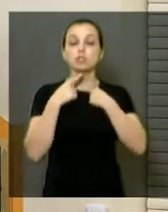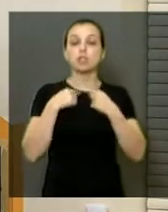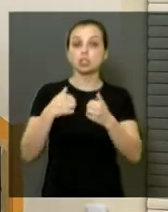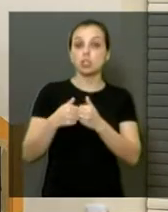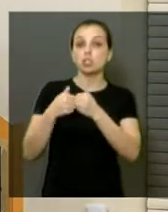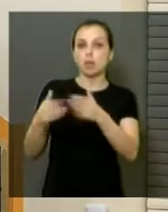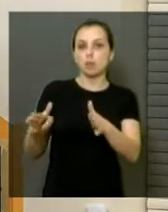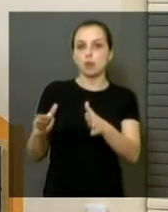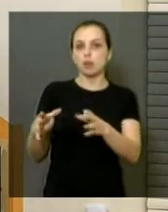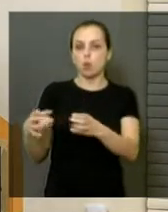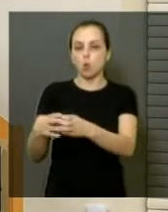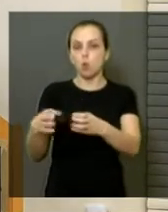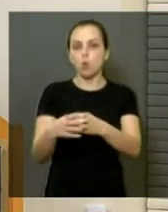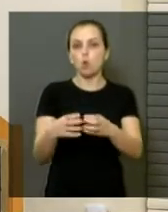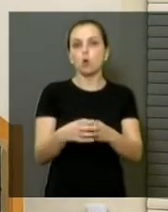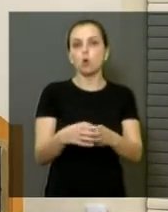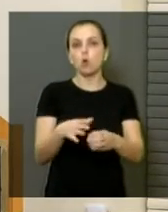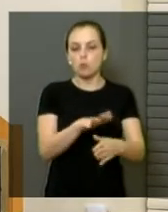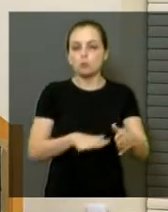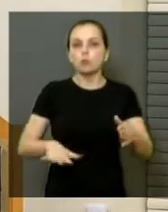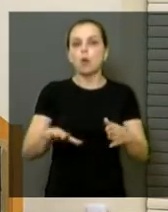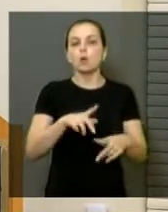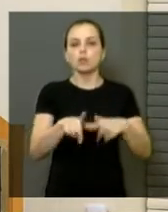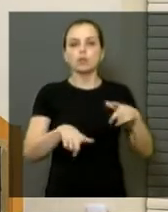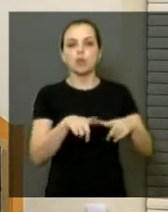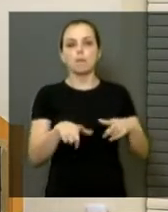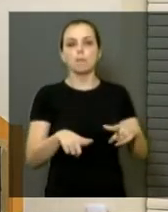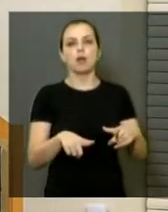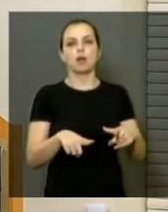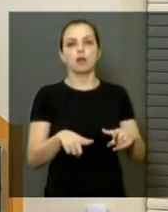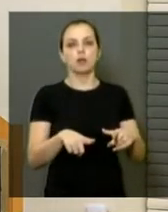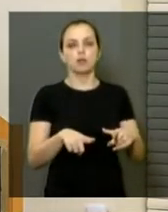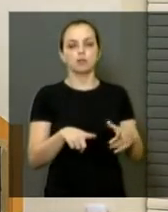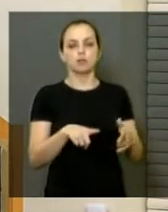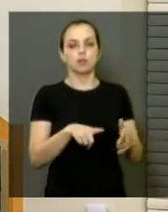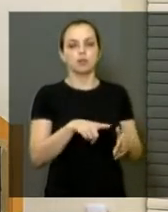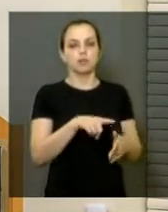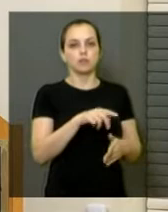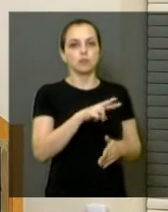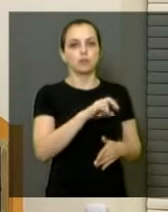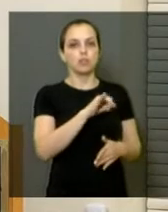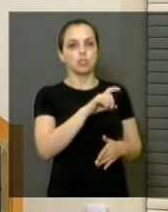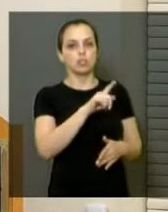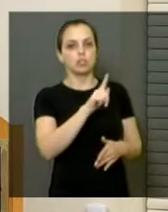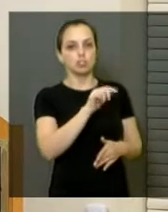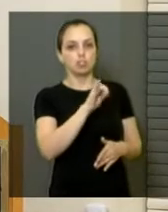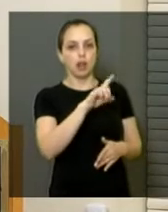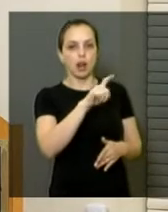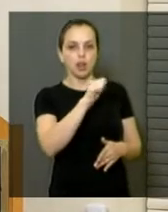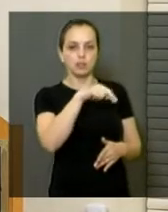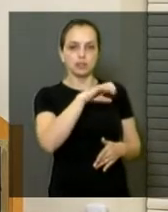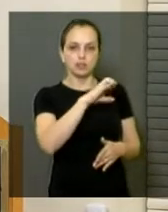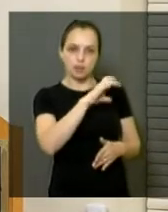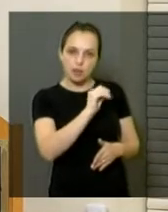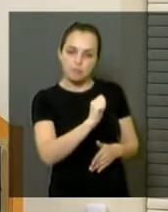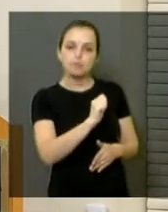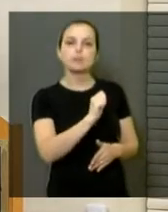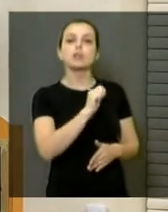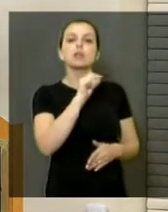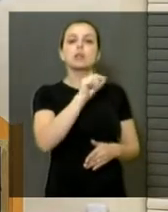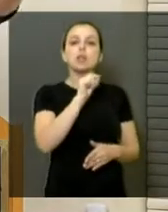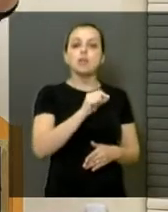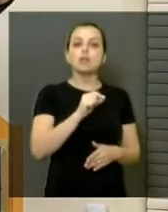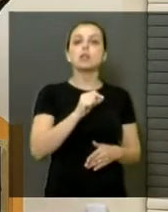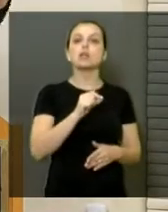da vigilância sanitária, que compunha a equipe da fauna sinantrópica, sem razão. A equipe recorreu, entrou na justiça,